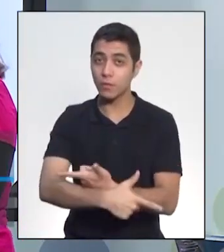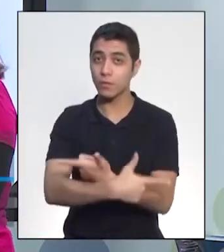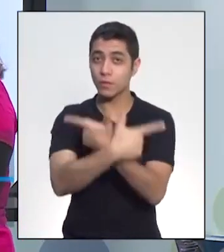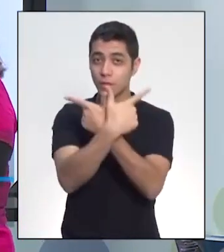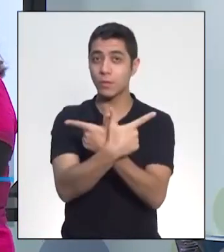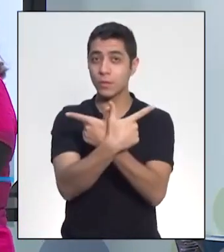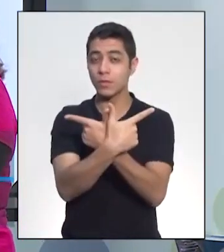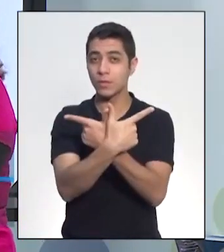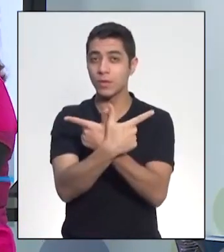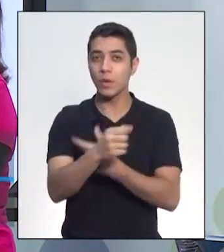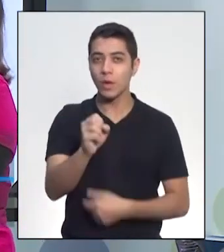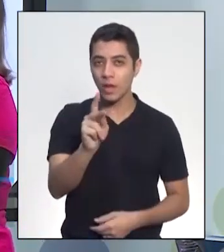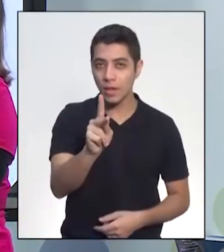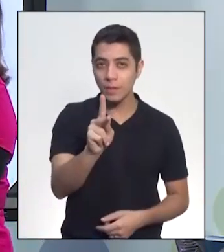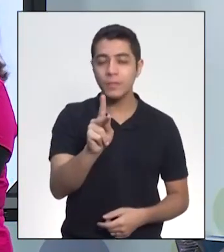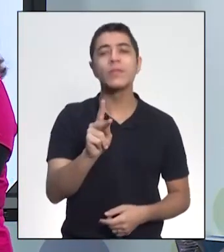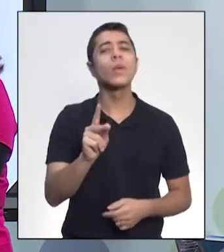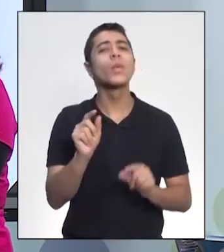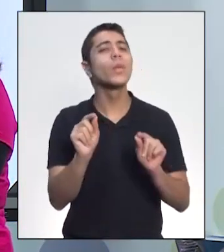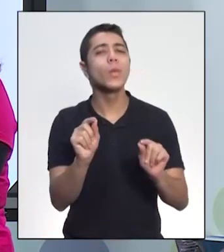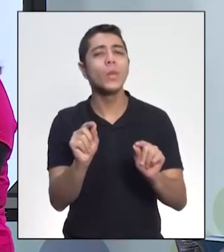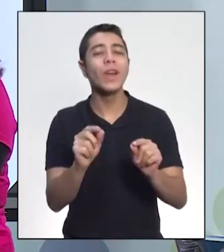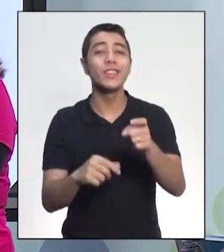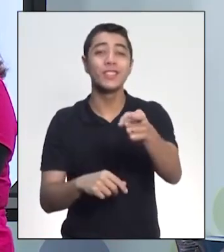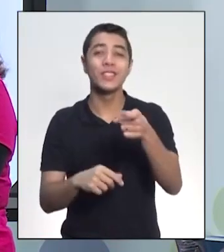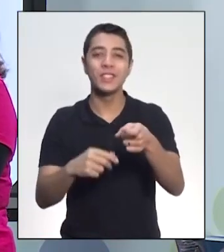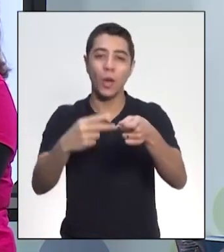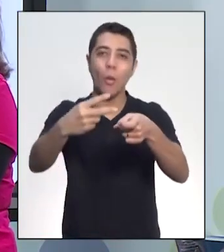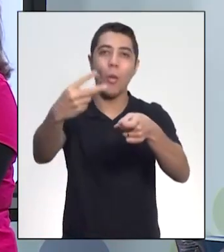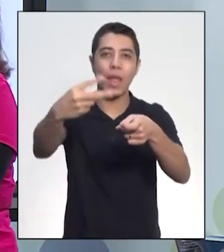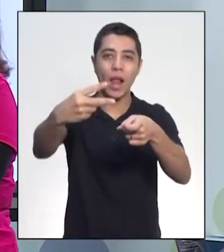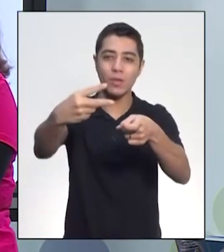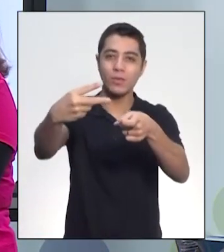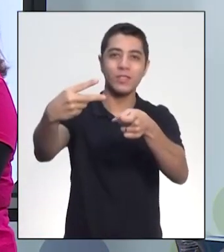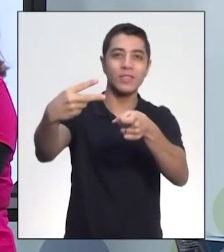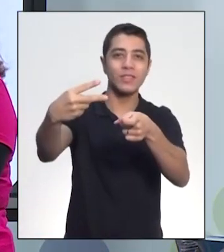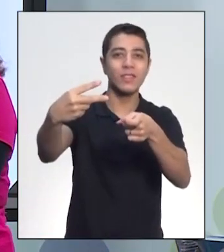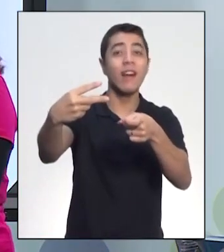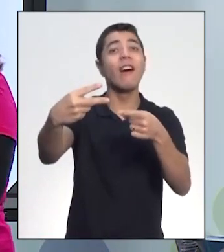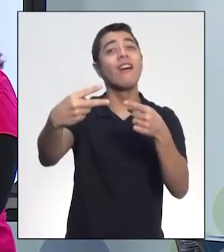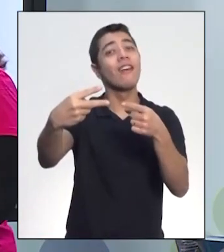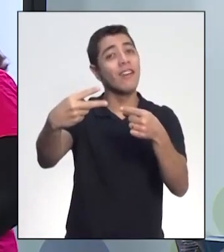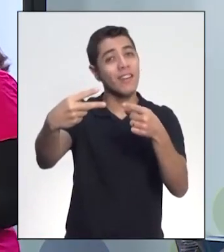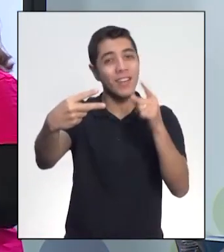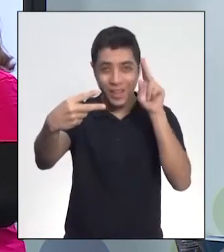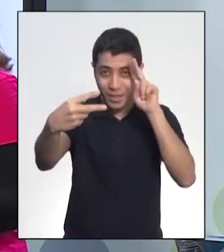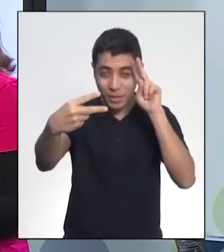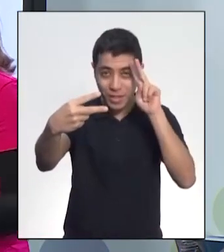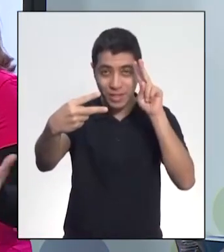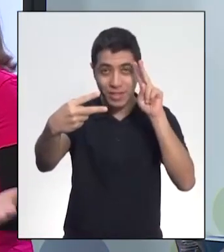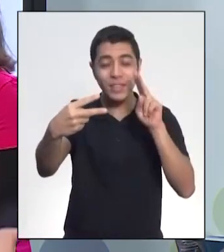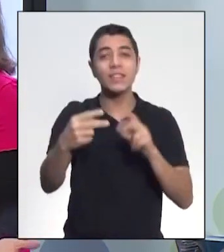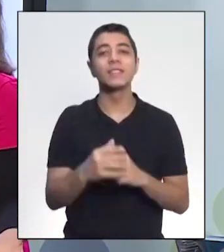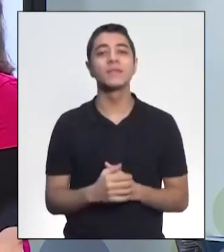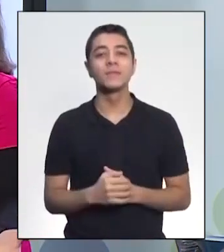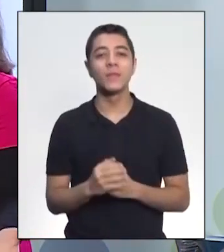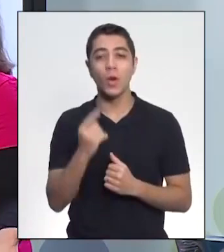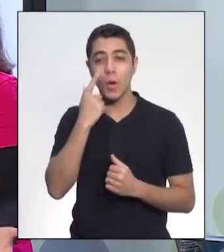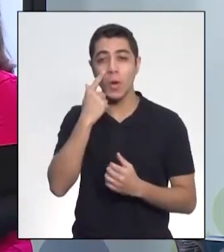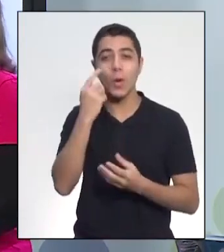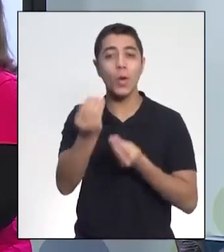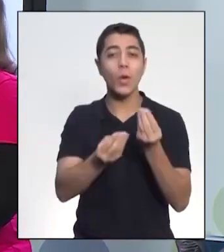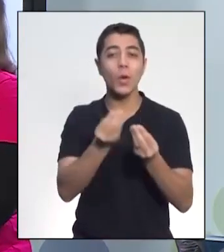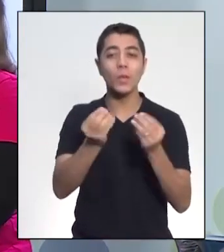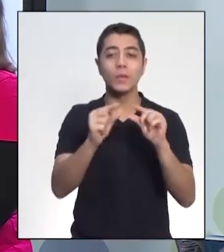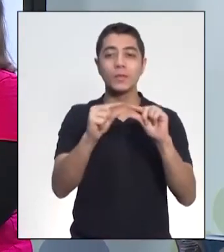de x igual ax² mais bx mais c. E lembra que a representação no plano